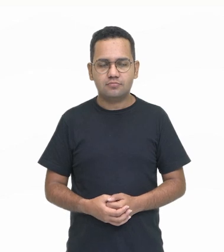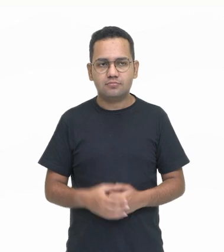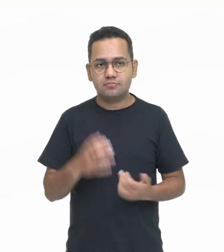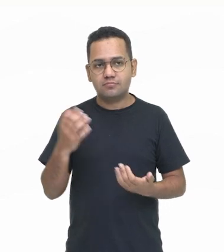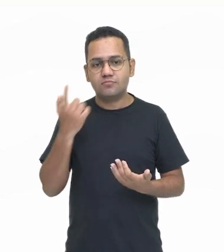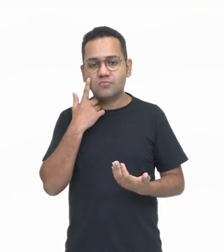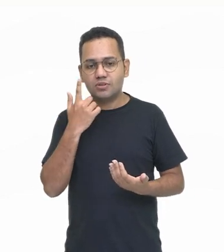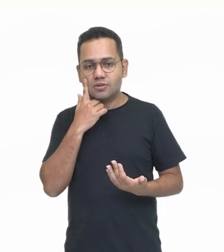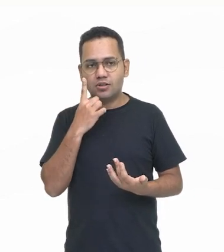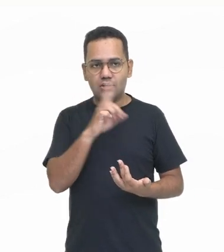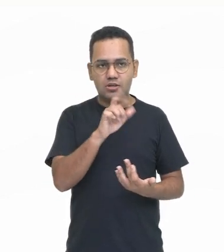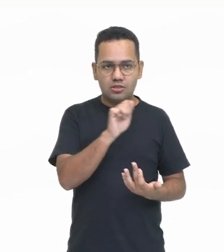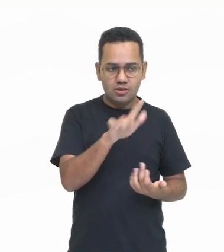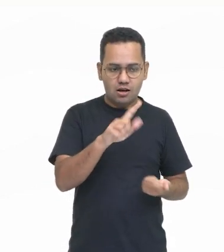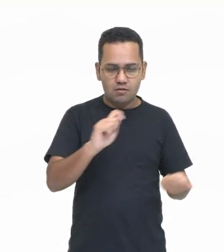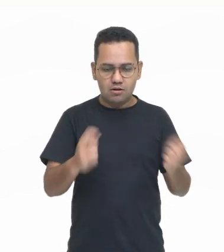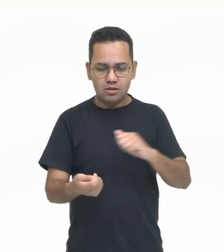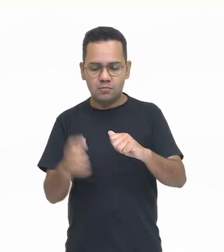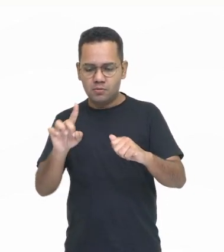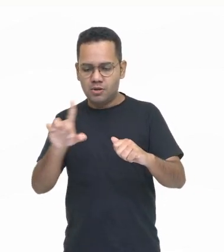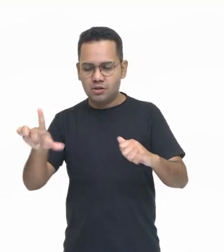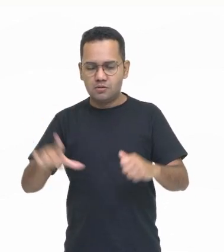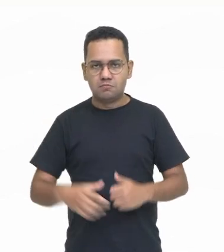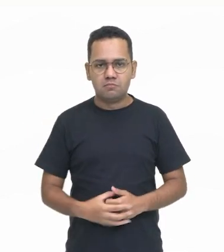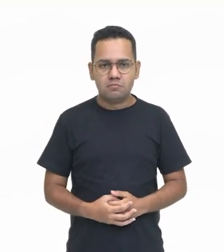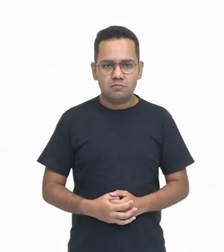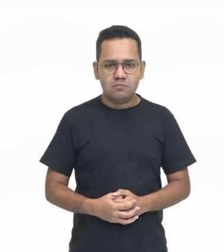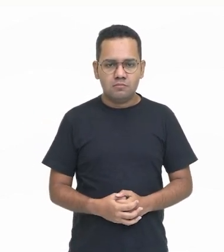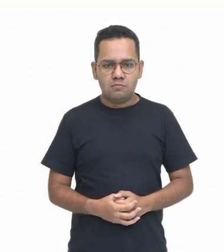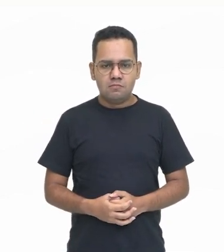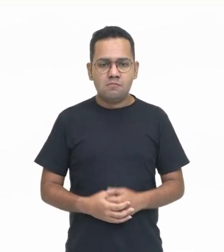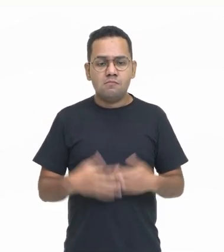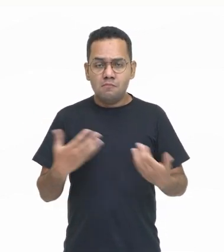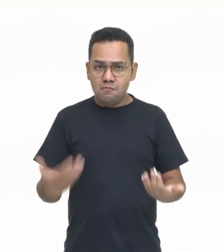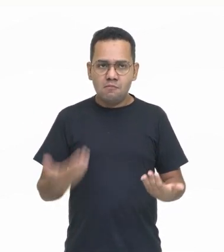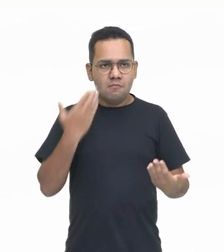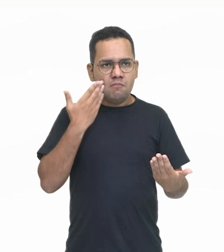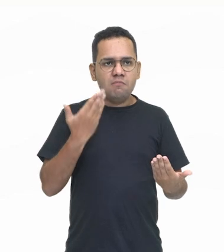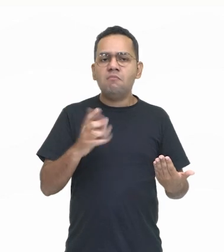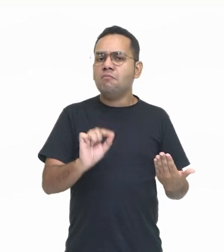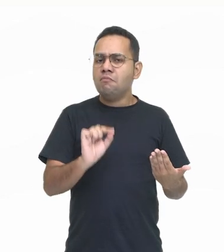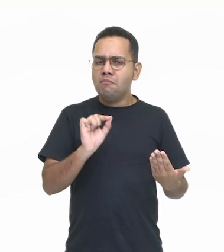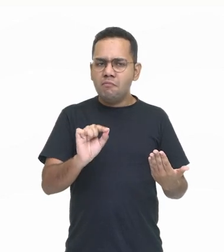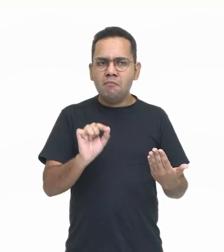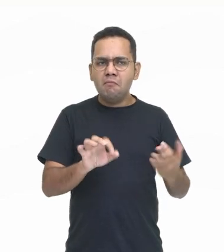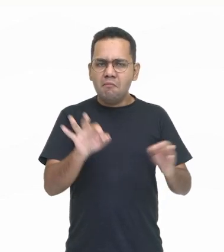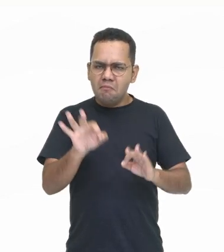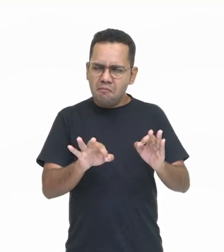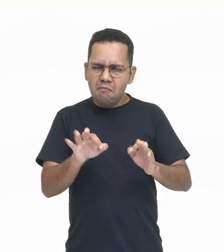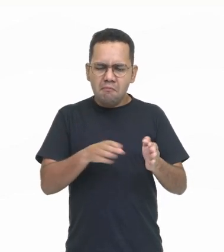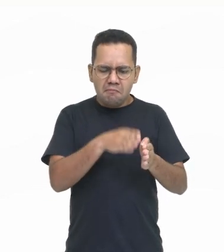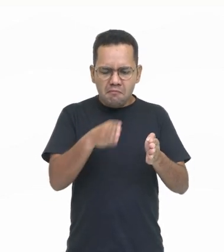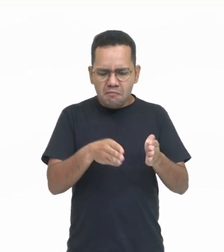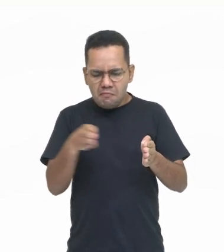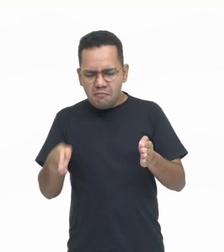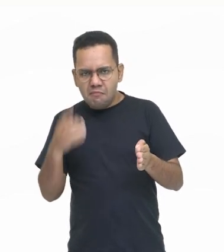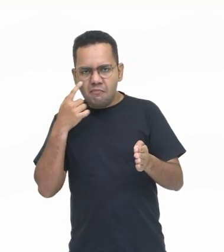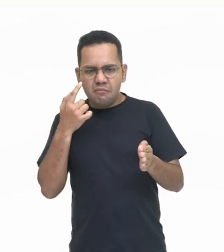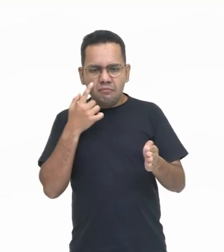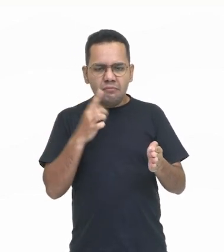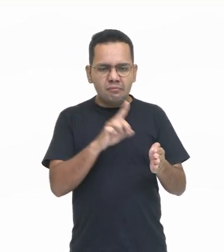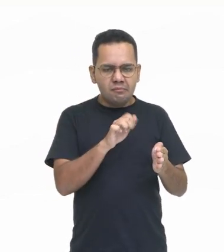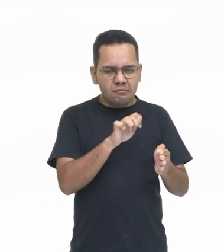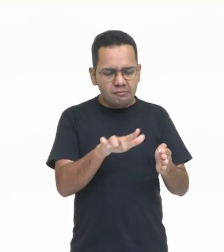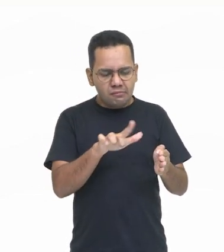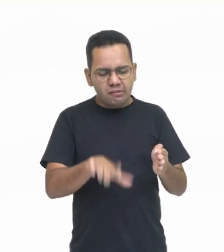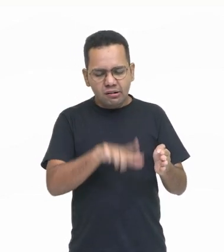decalitro para decilitro. Só relembrando, transformamos para litro. Opa, não é esse cara. Transformamos para litro e